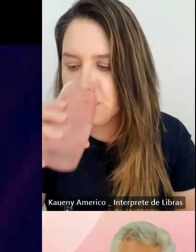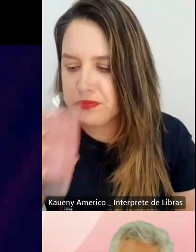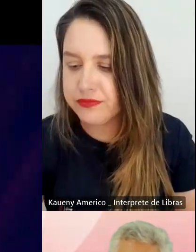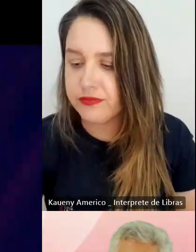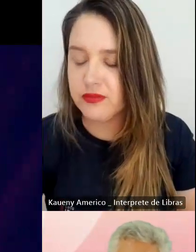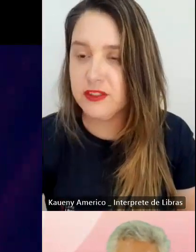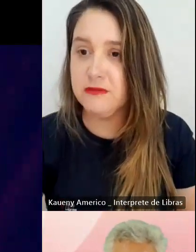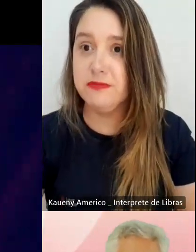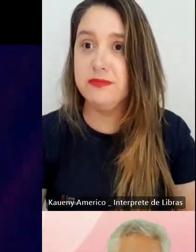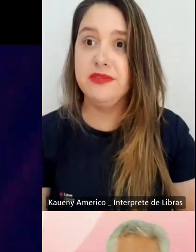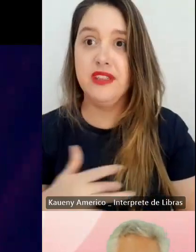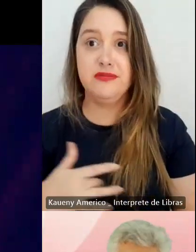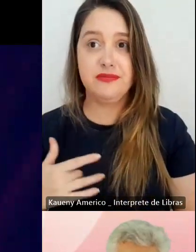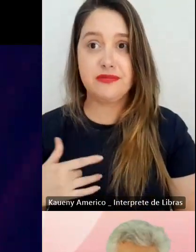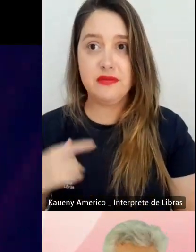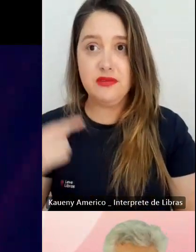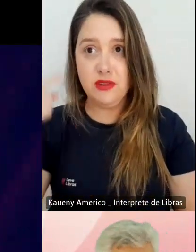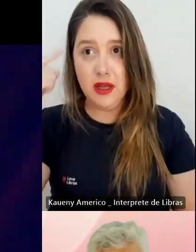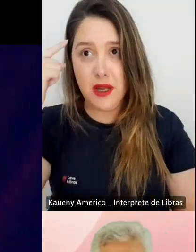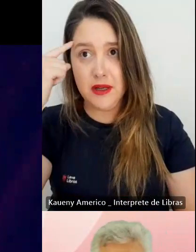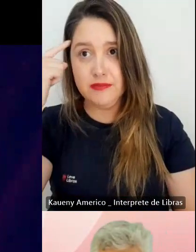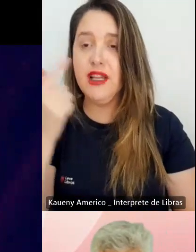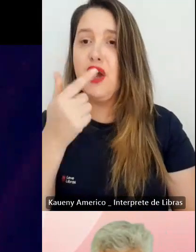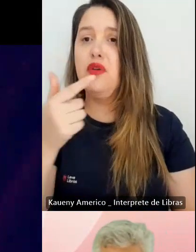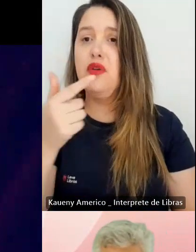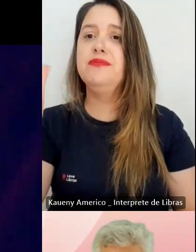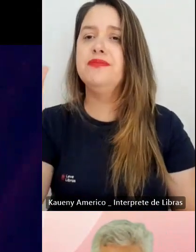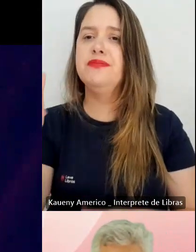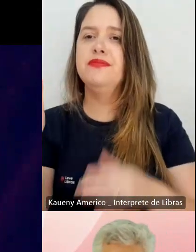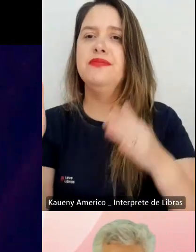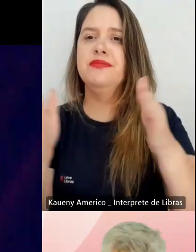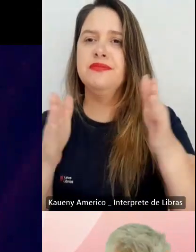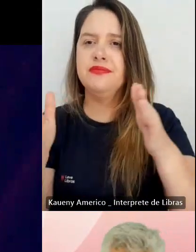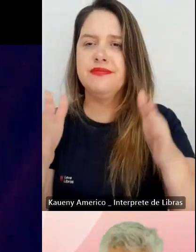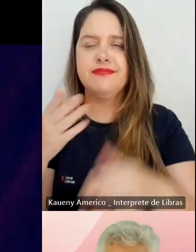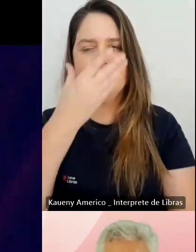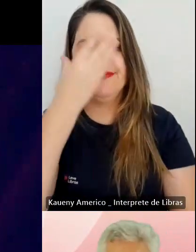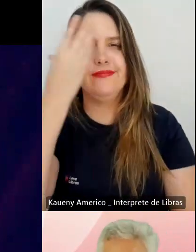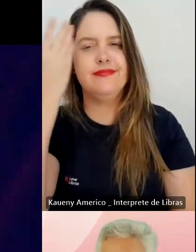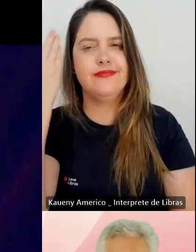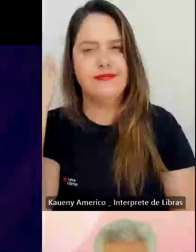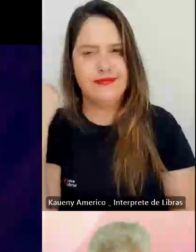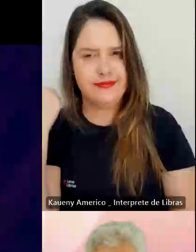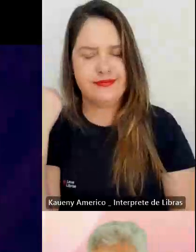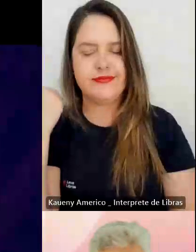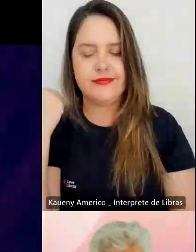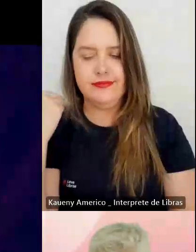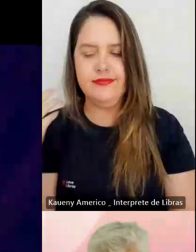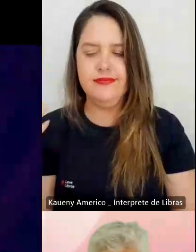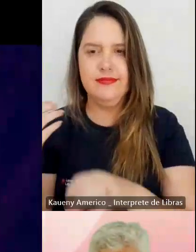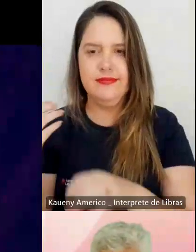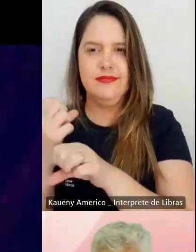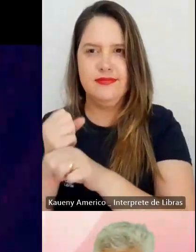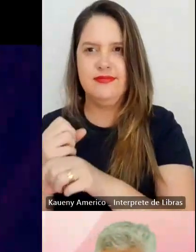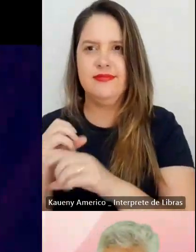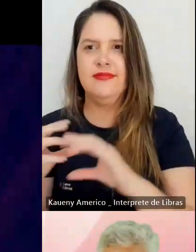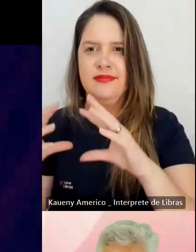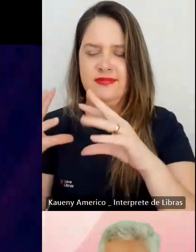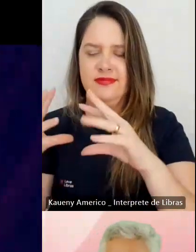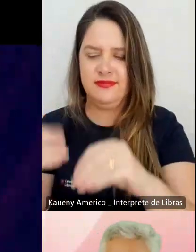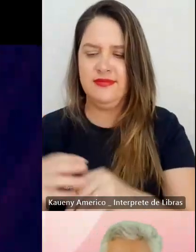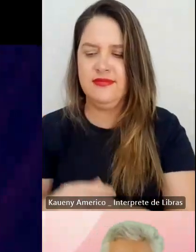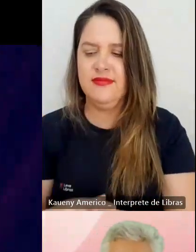Então, é a outra parte que às vezes a gente esquece. Somado a tudo isso, e eu sempre brinco,